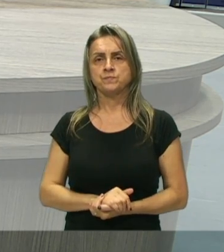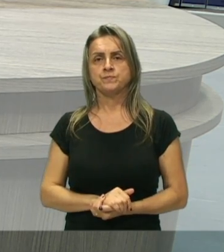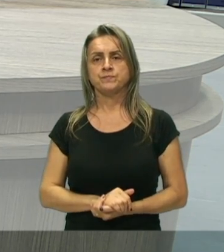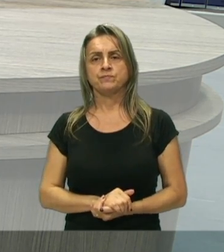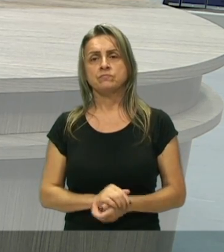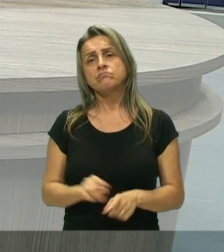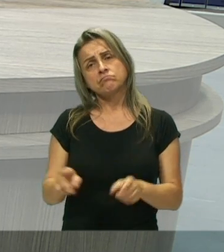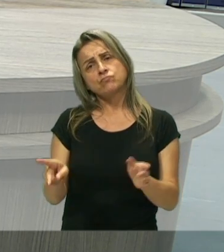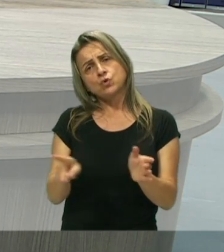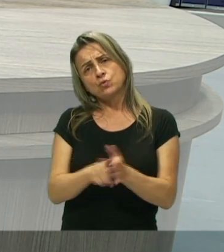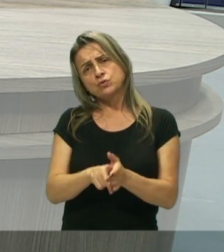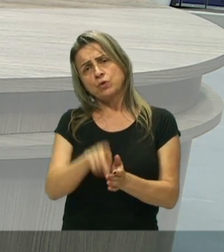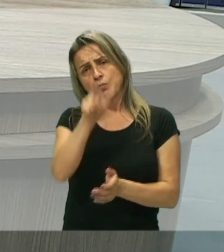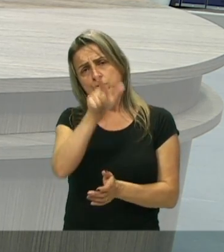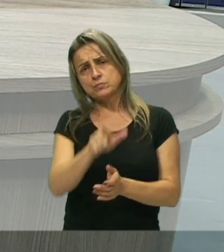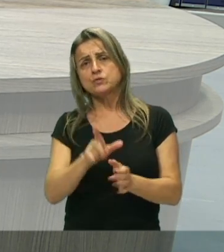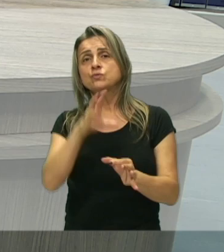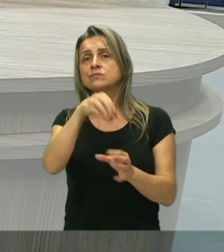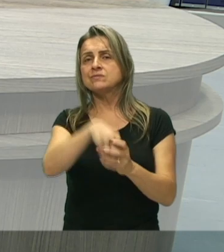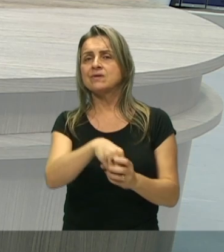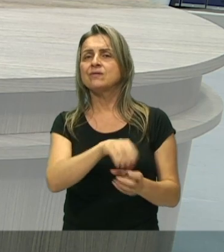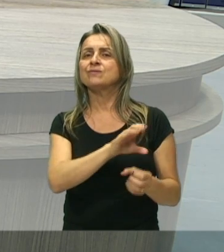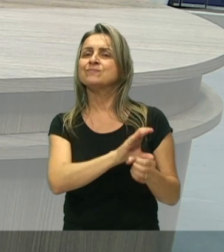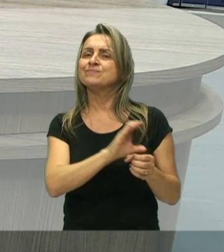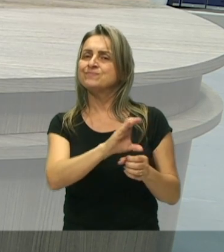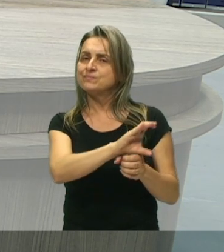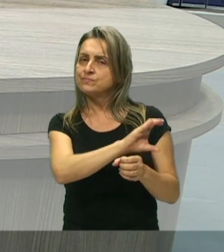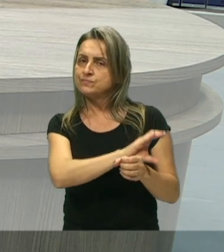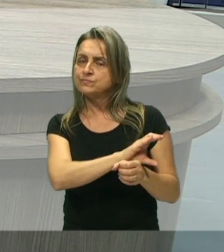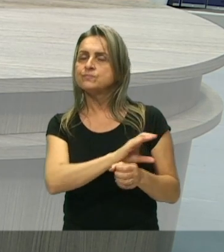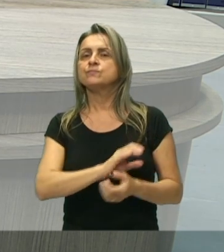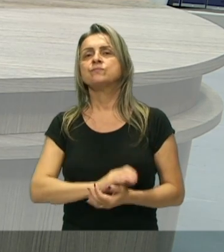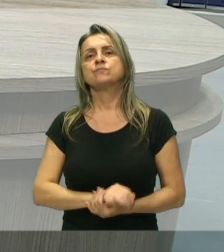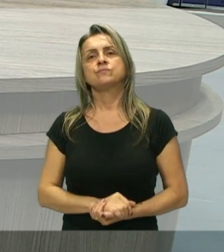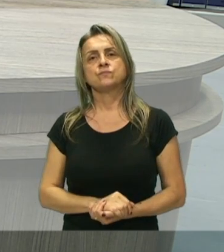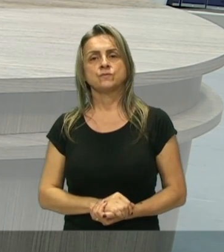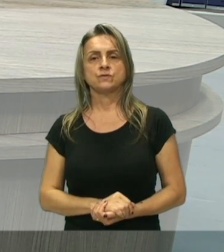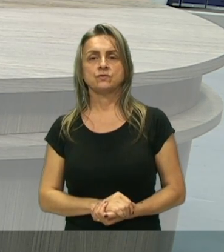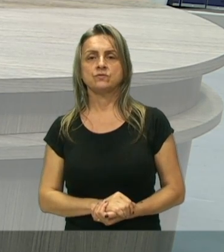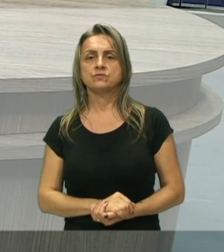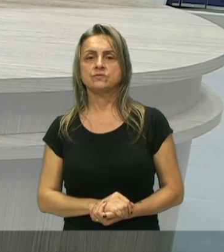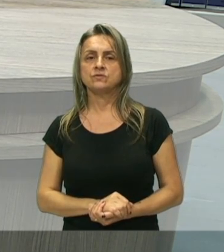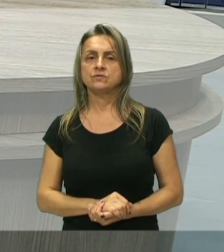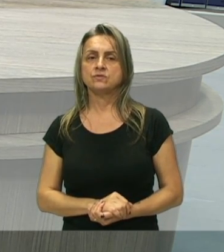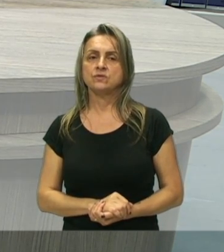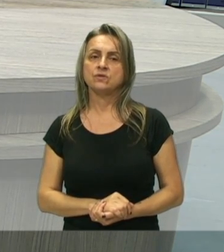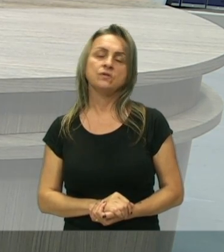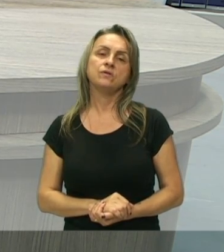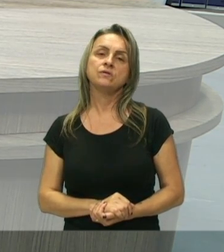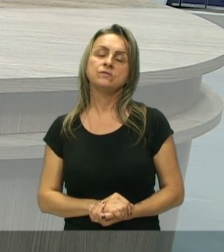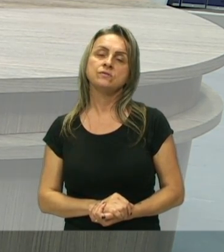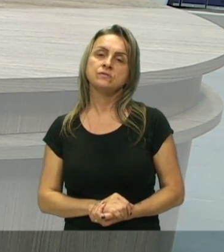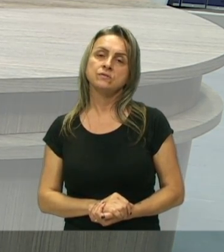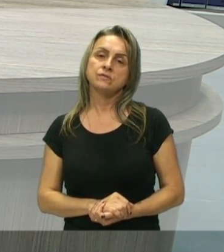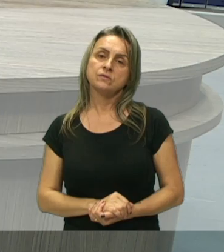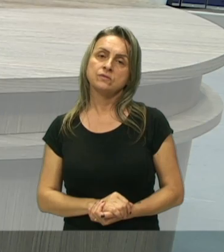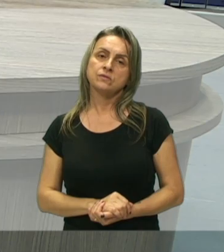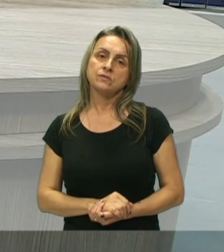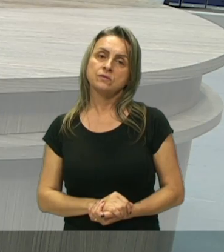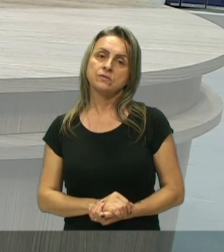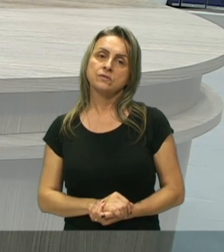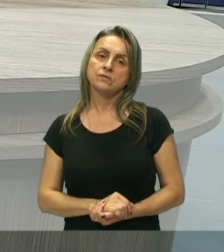os próprios conselheiros, né? Então, pessoal, nós temos, o que nos falta é espaço